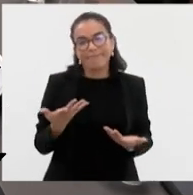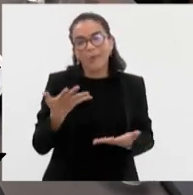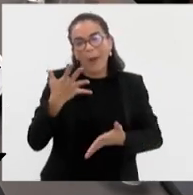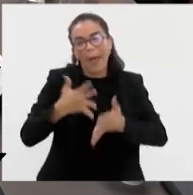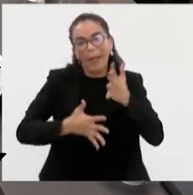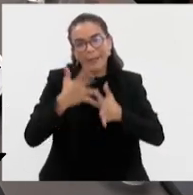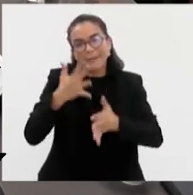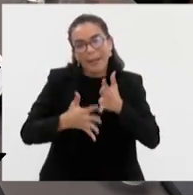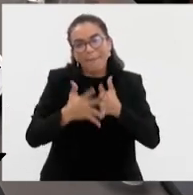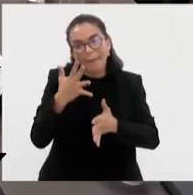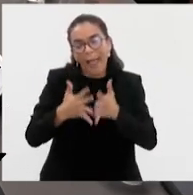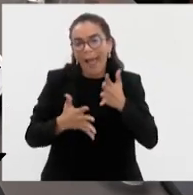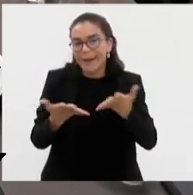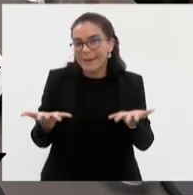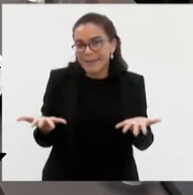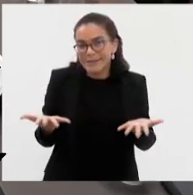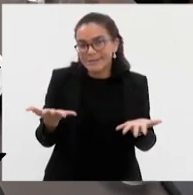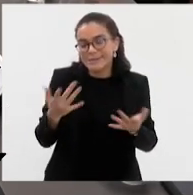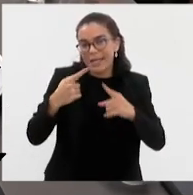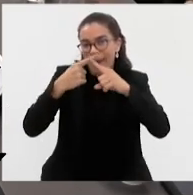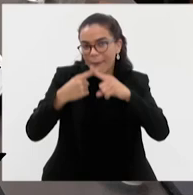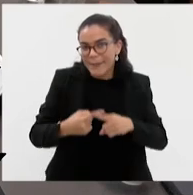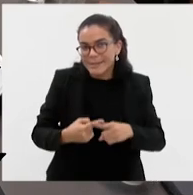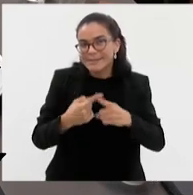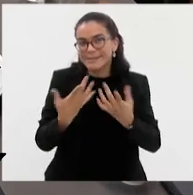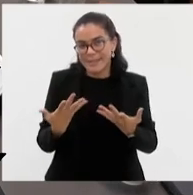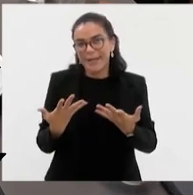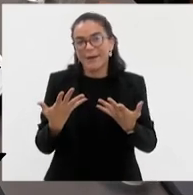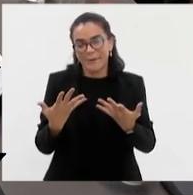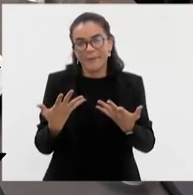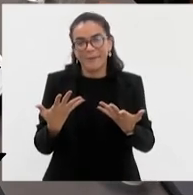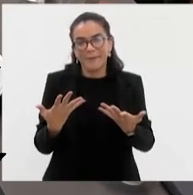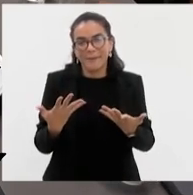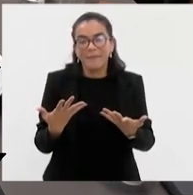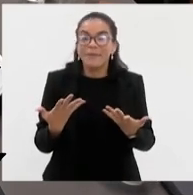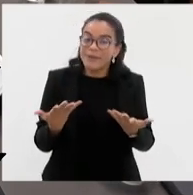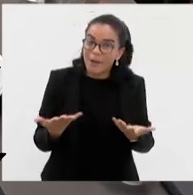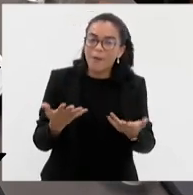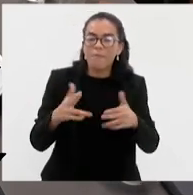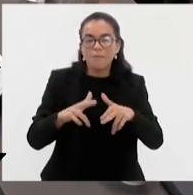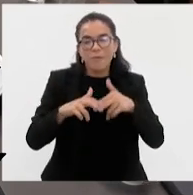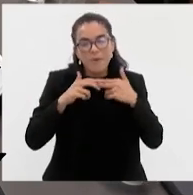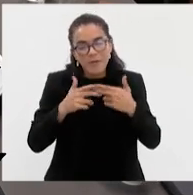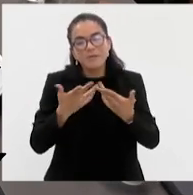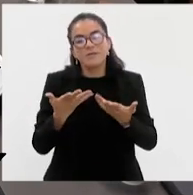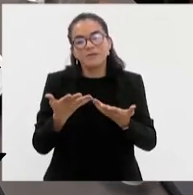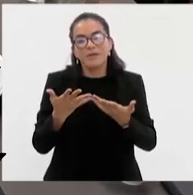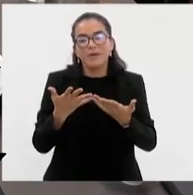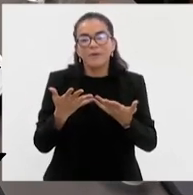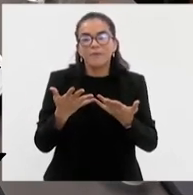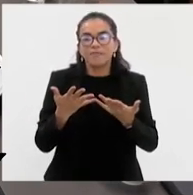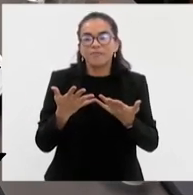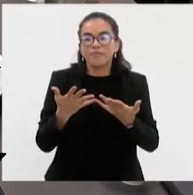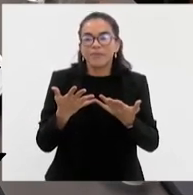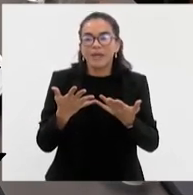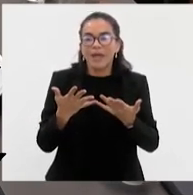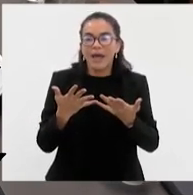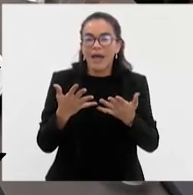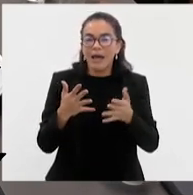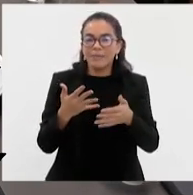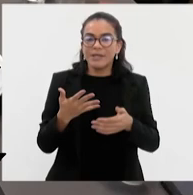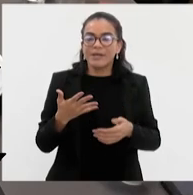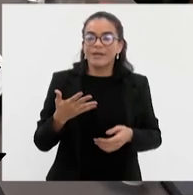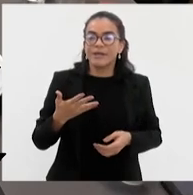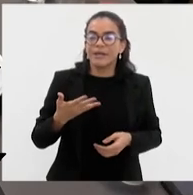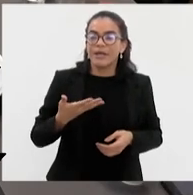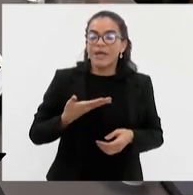causa algum impacto na competitividade, ainda mais de alto rendimento. Então, eu continuo defendendo, sob o aspecto científico e